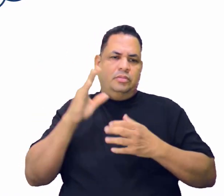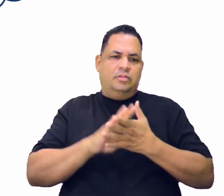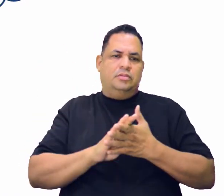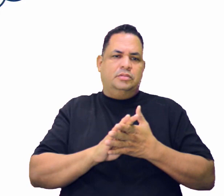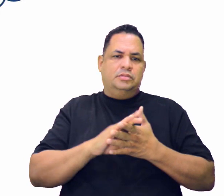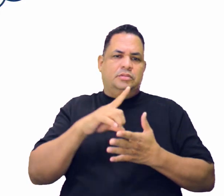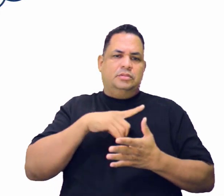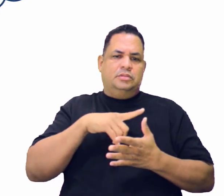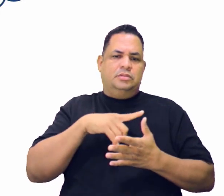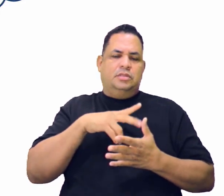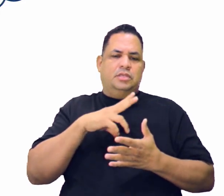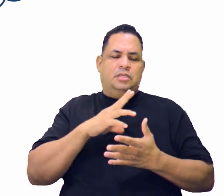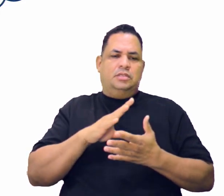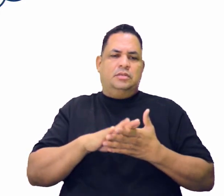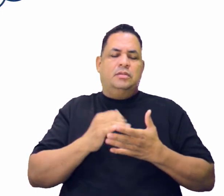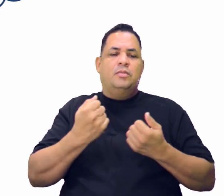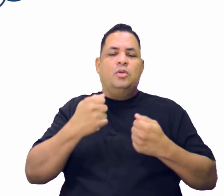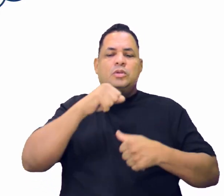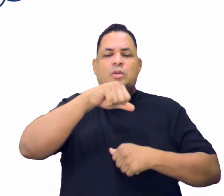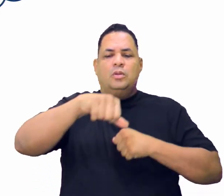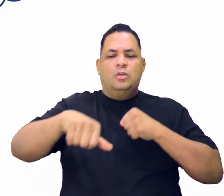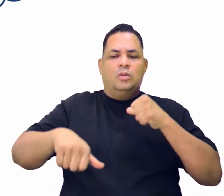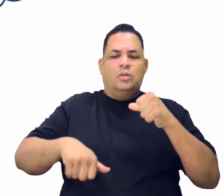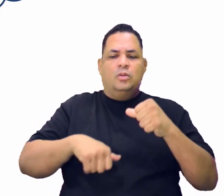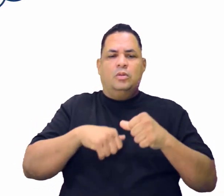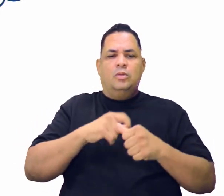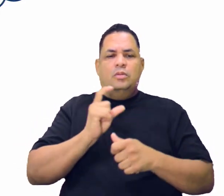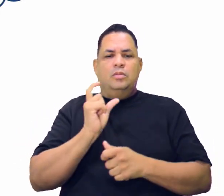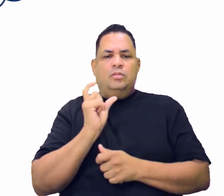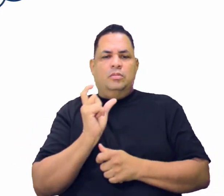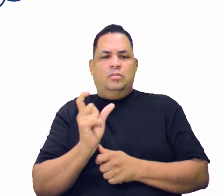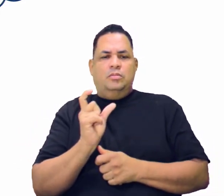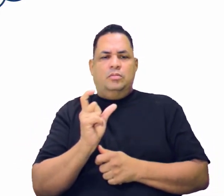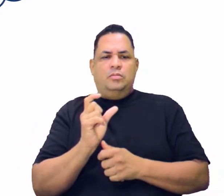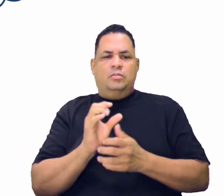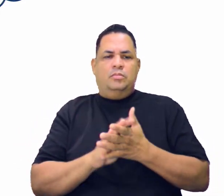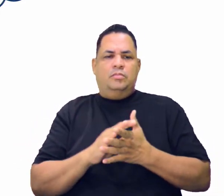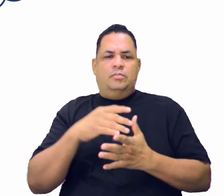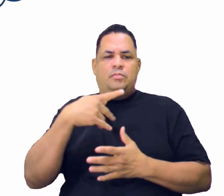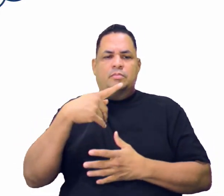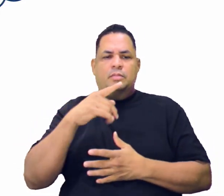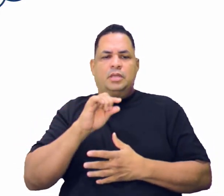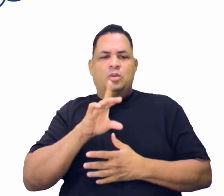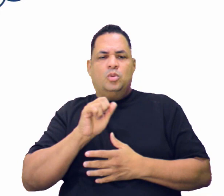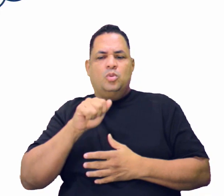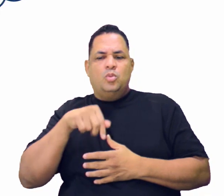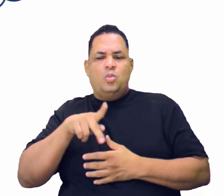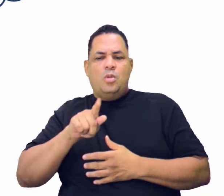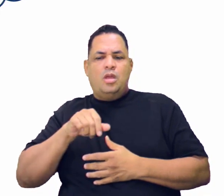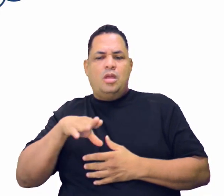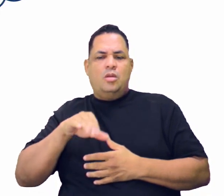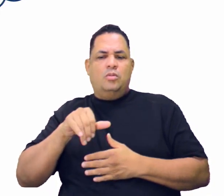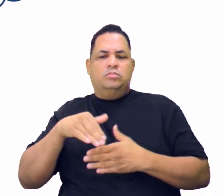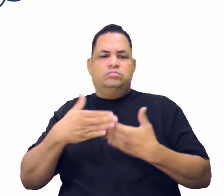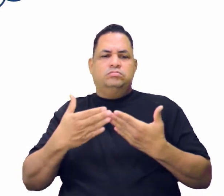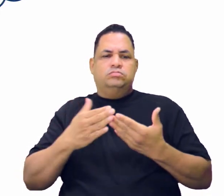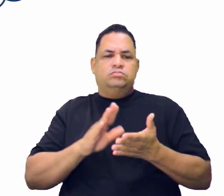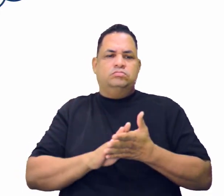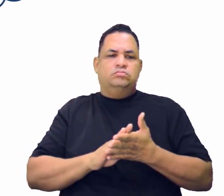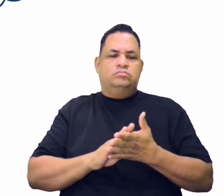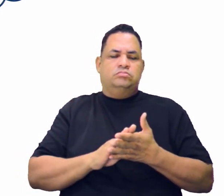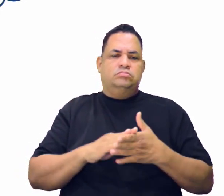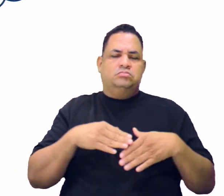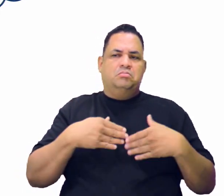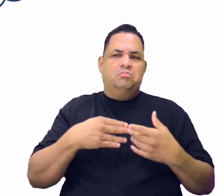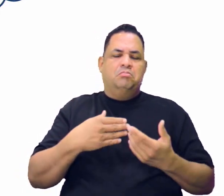ter o valor, você pode trocar, né, pela expressão, ó, pelo qual, pela qual, ou